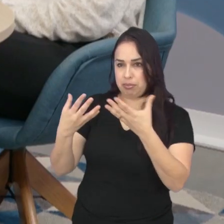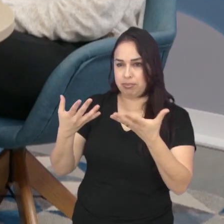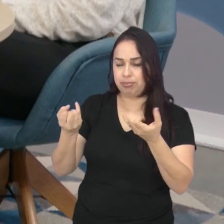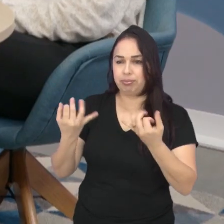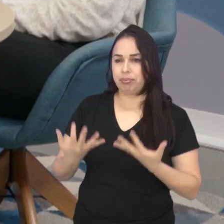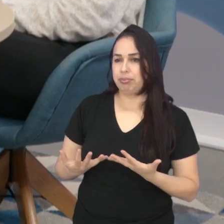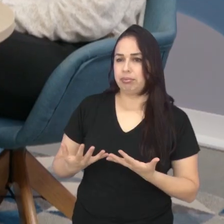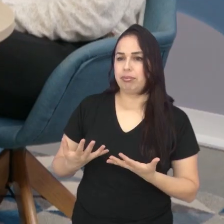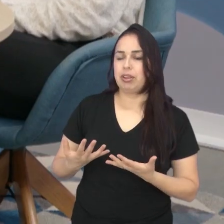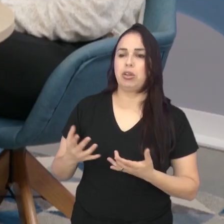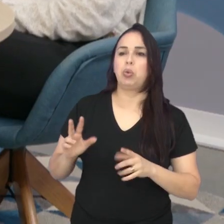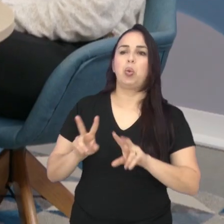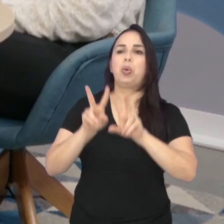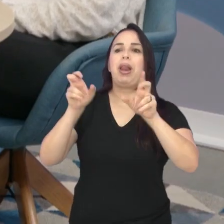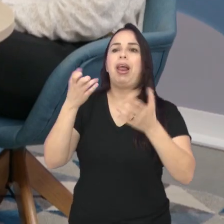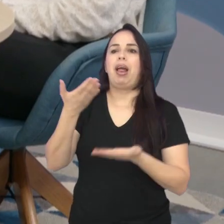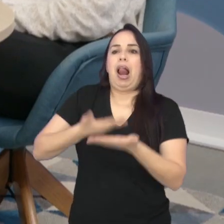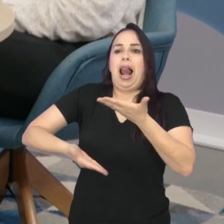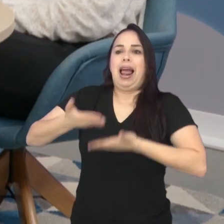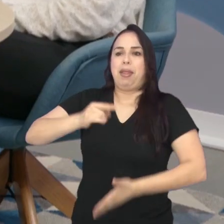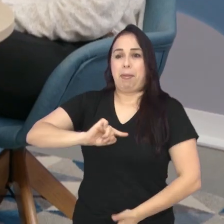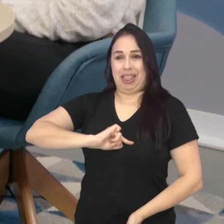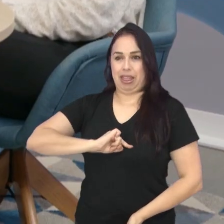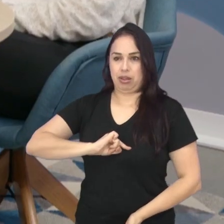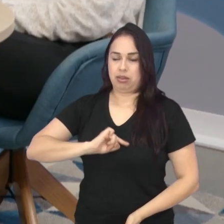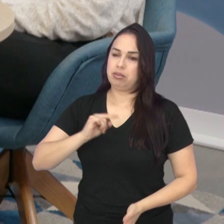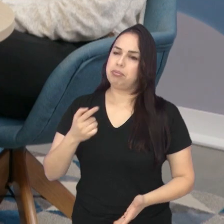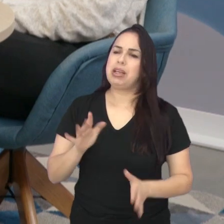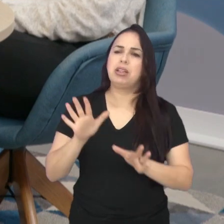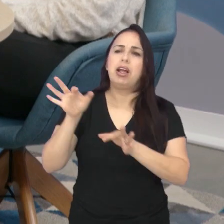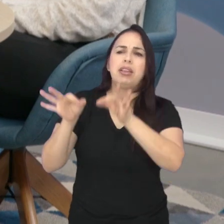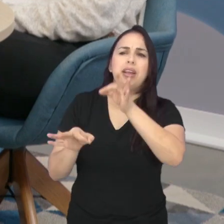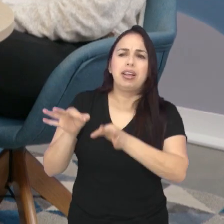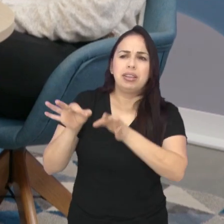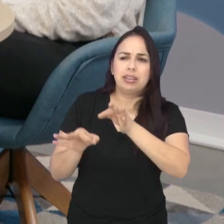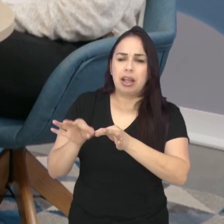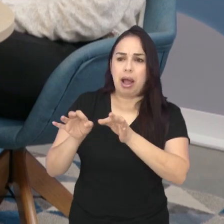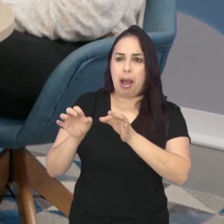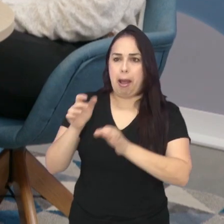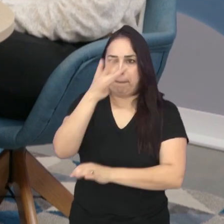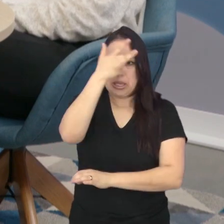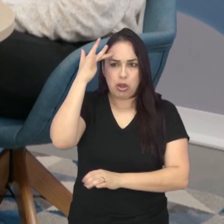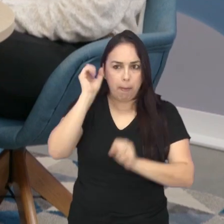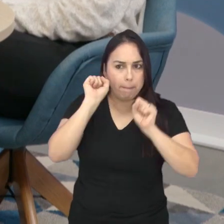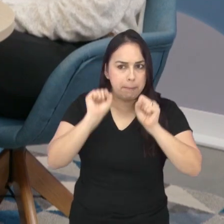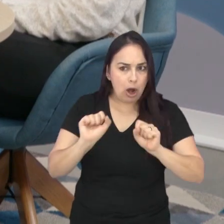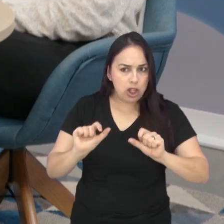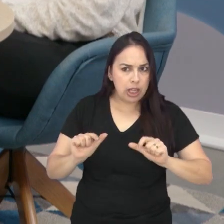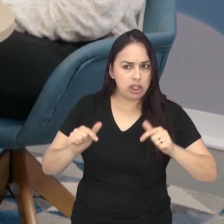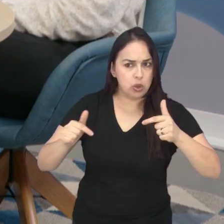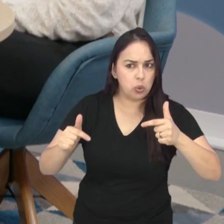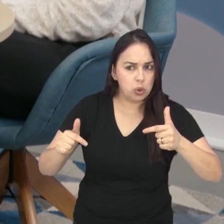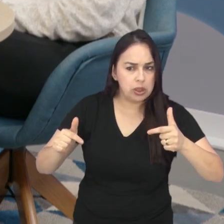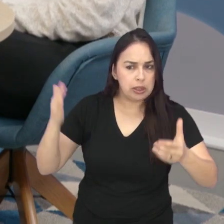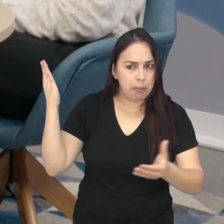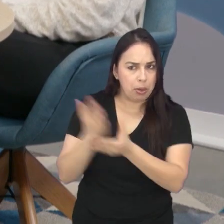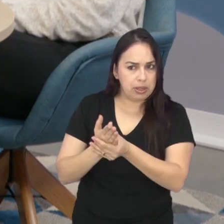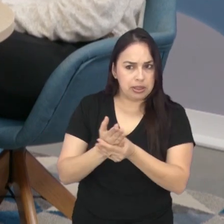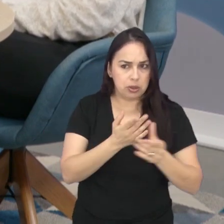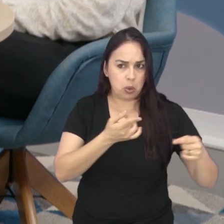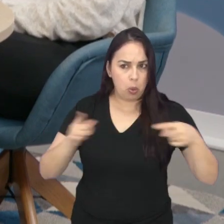de relacionamentos abusivos, assim, do ponto de vista jurídico, a pessoa ela pode tomar alguma iniciativa? Eu falo porque,